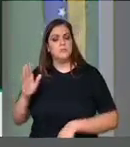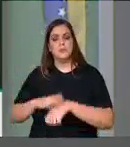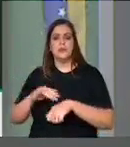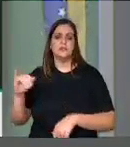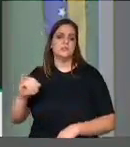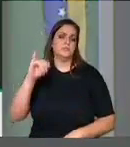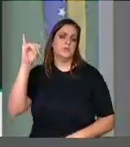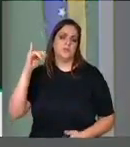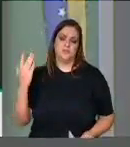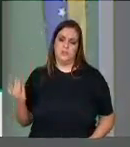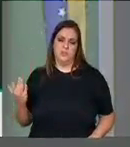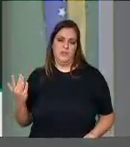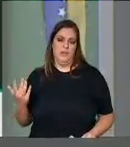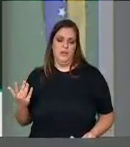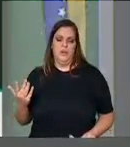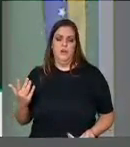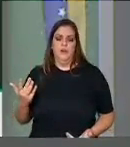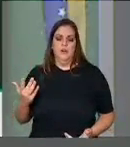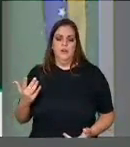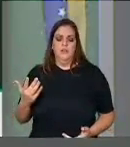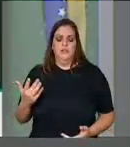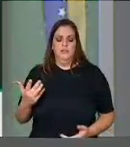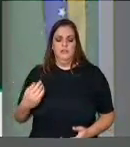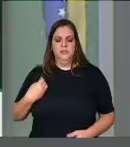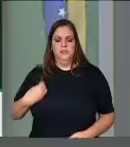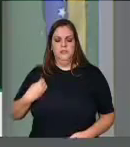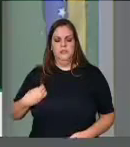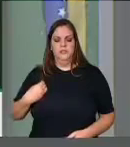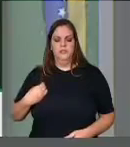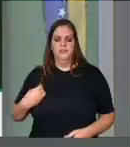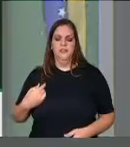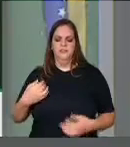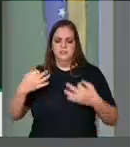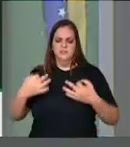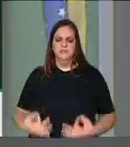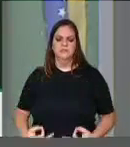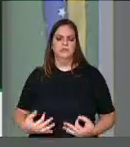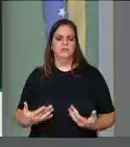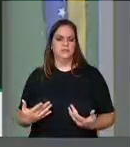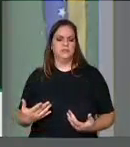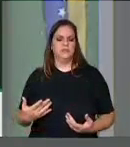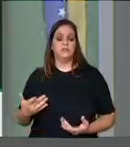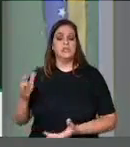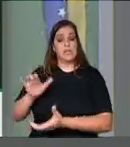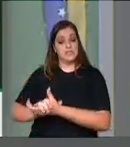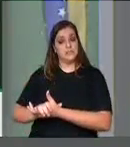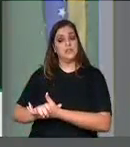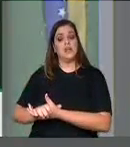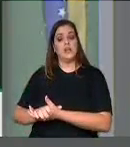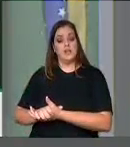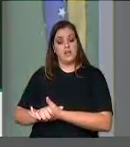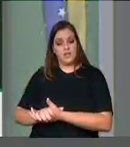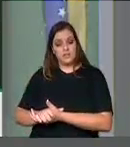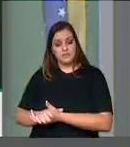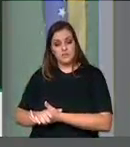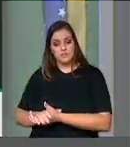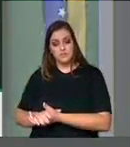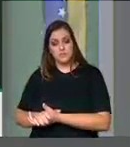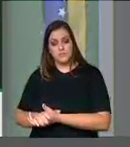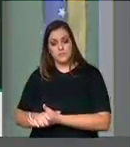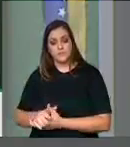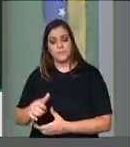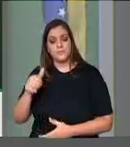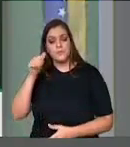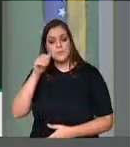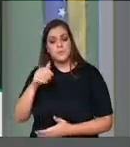XX, né? E ao amanhecer do século XXI. Correto, puro, íntegro, casado em segunda núpcias com a